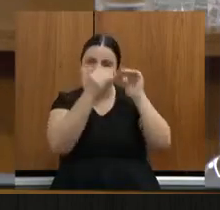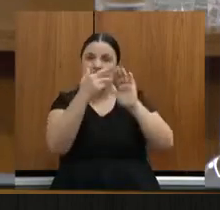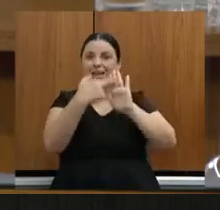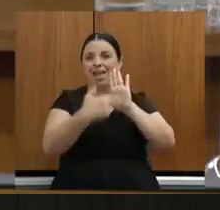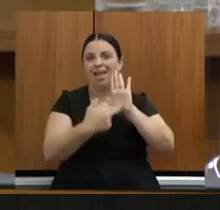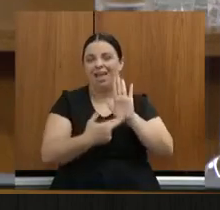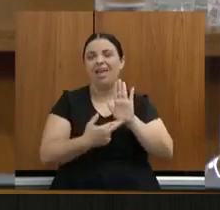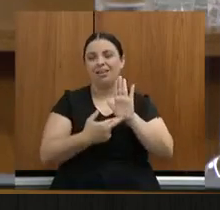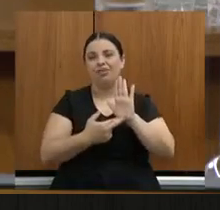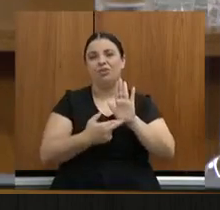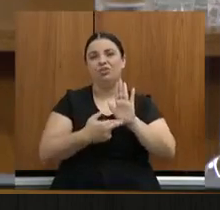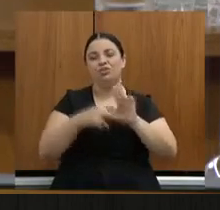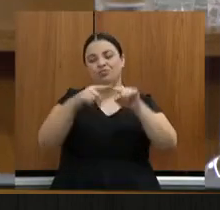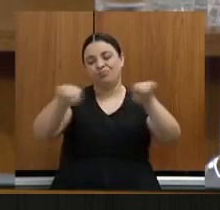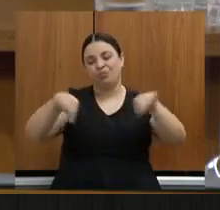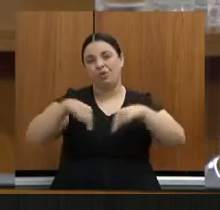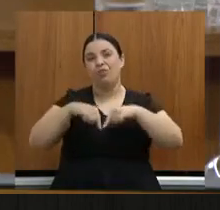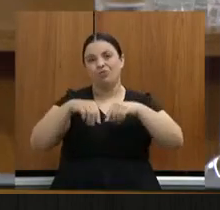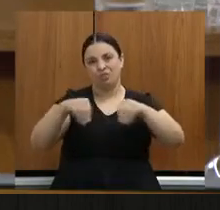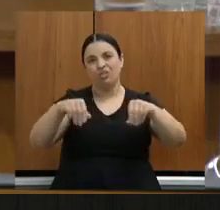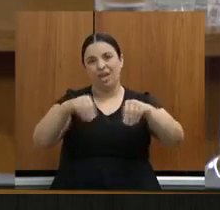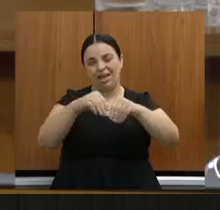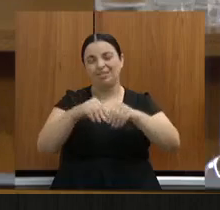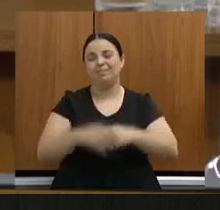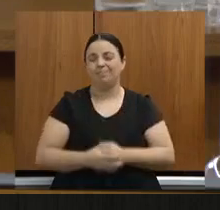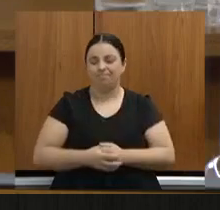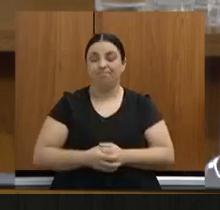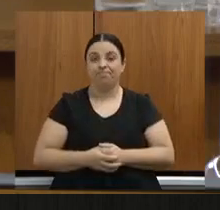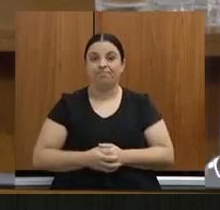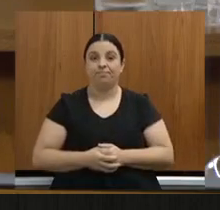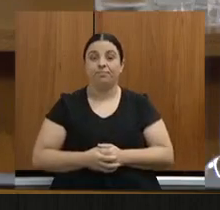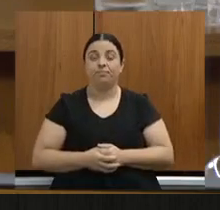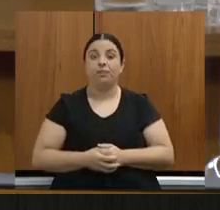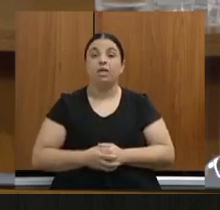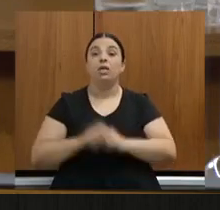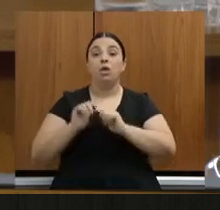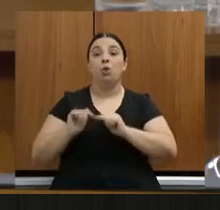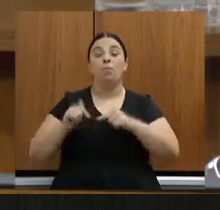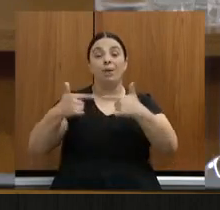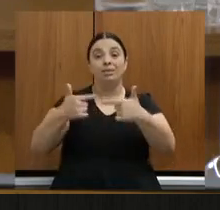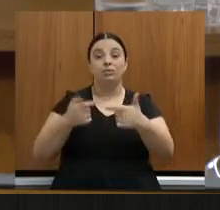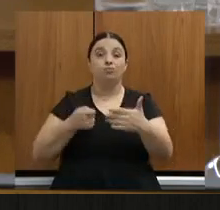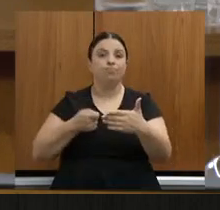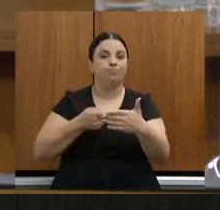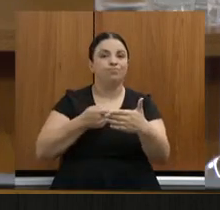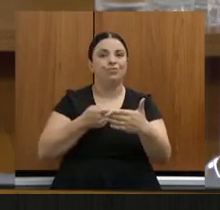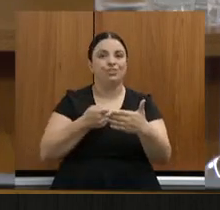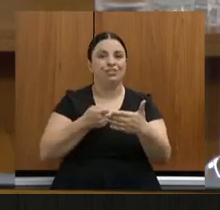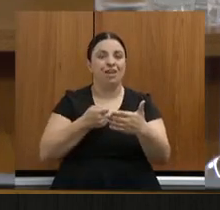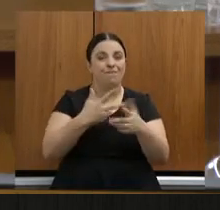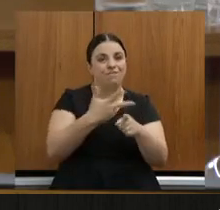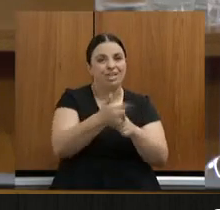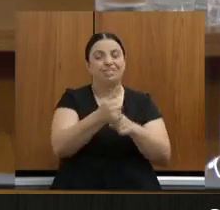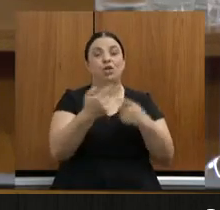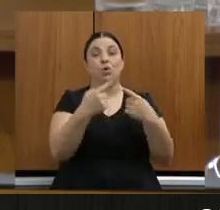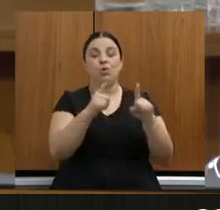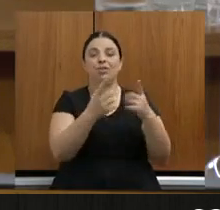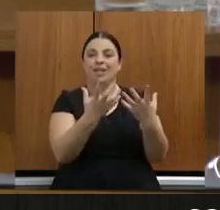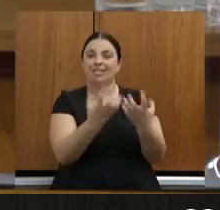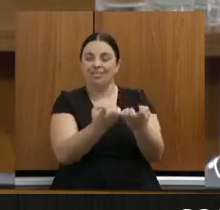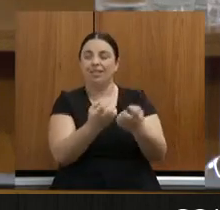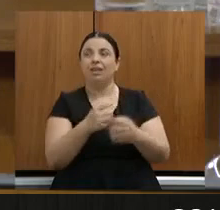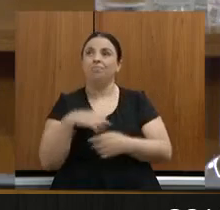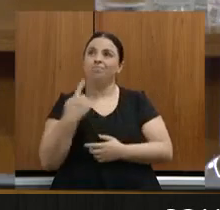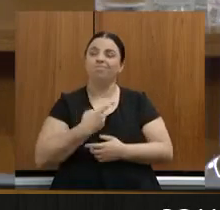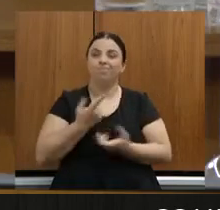a mulher E também como ação de enfrentamento à seca nós temos aí buscar um